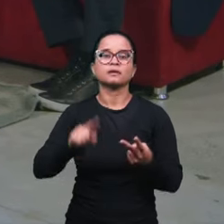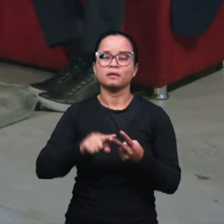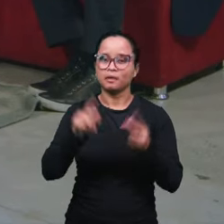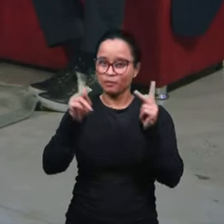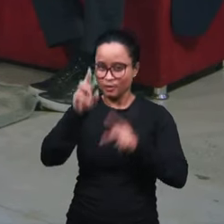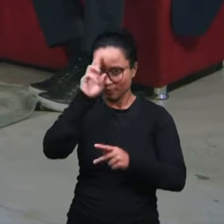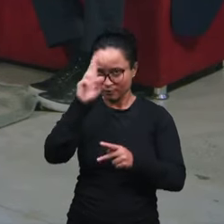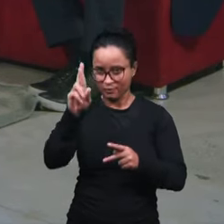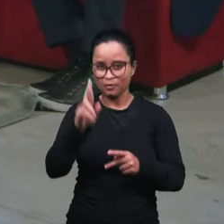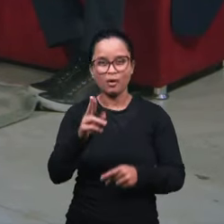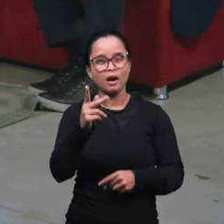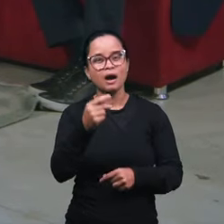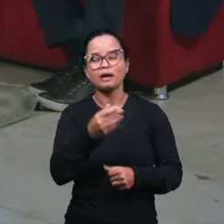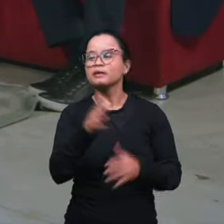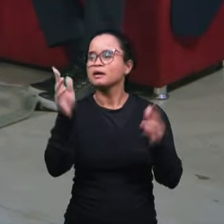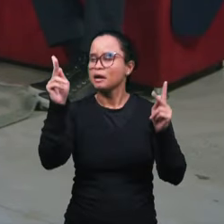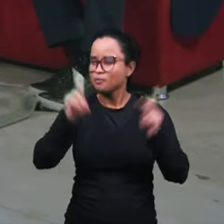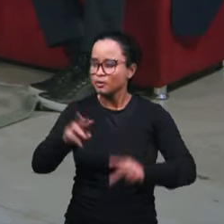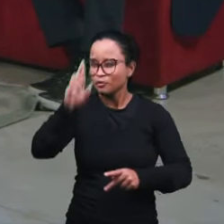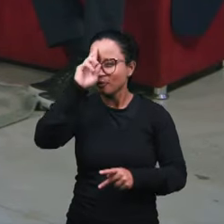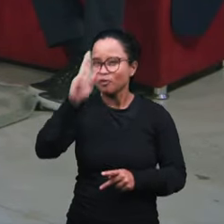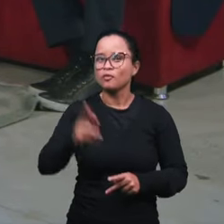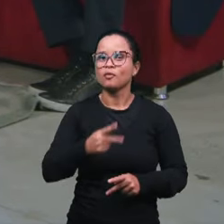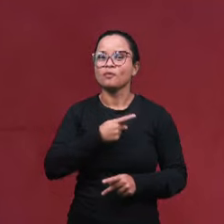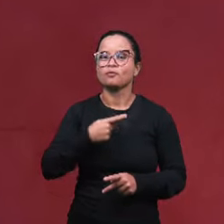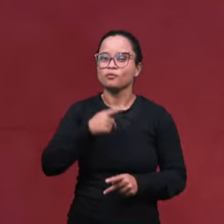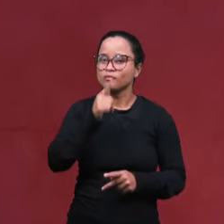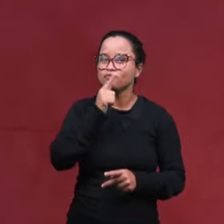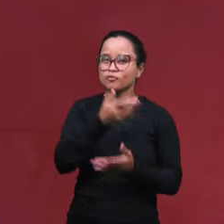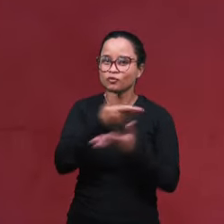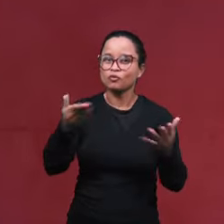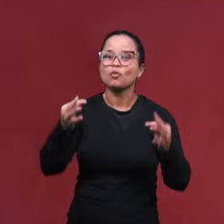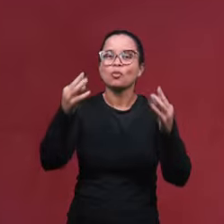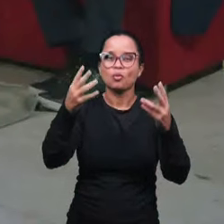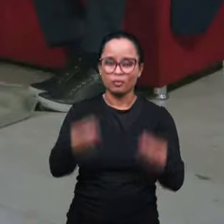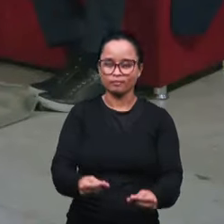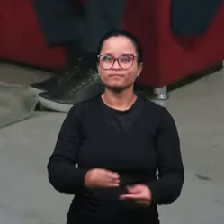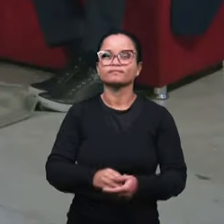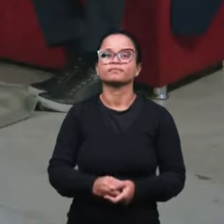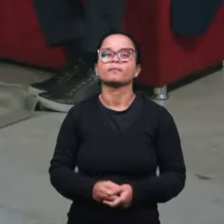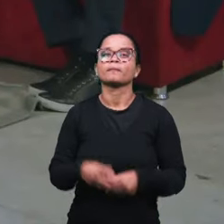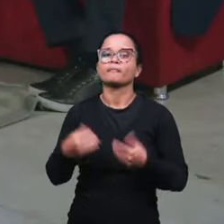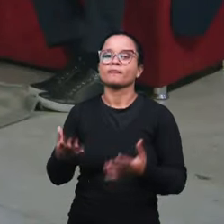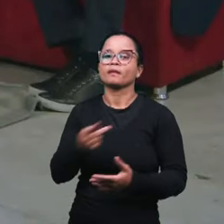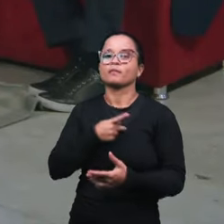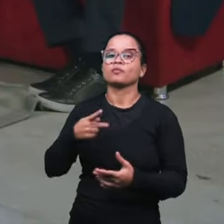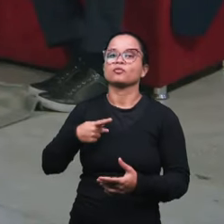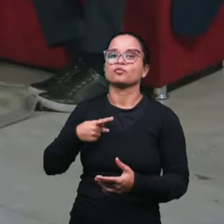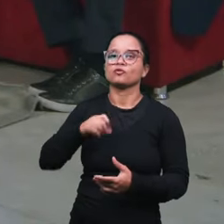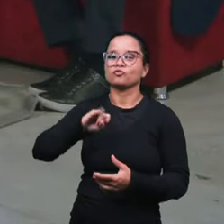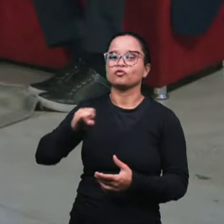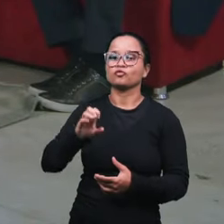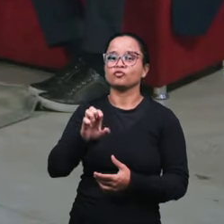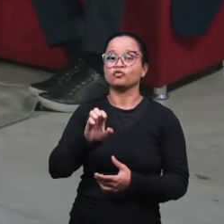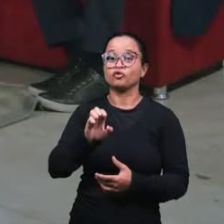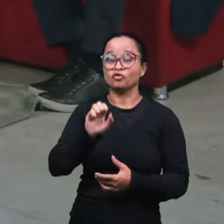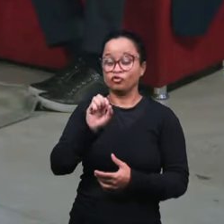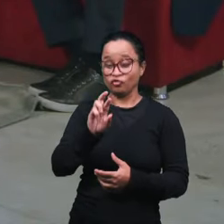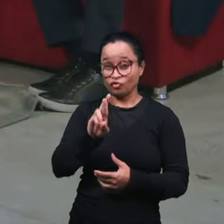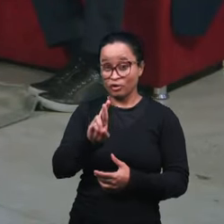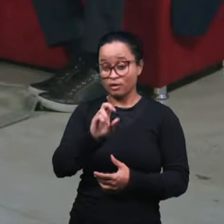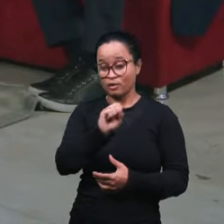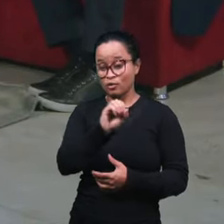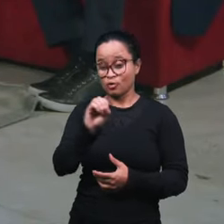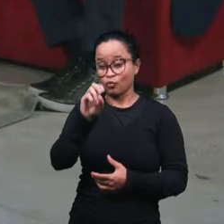Jesus, Gilson, os demais companheiros e os telespectadores, a paz do Senhor. Amém. Pastor Gerson, a paz do Senhor, muito obrigado pela sua participação. Paz do Senhor,